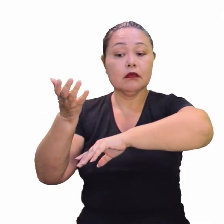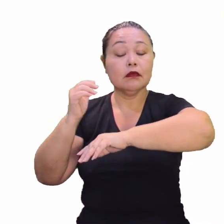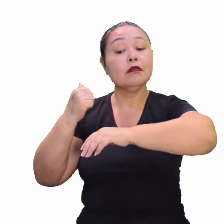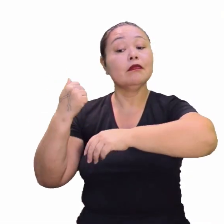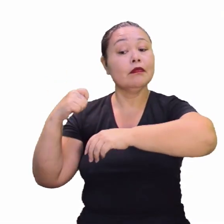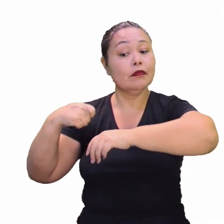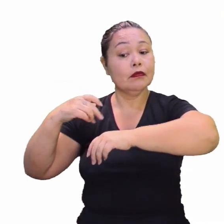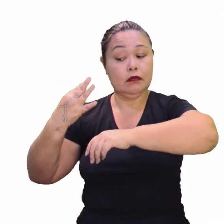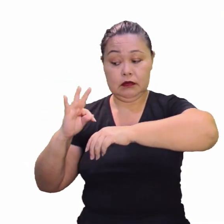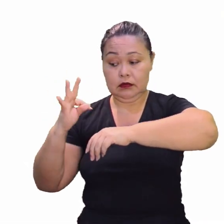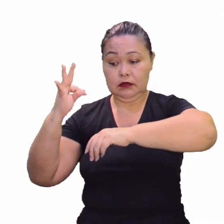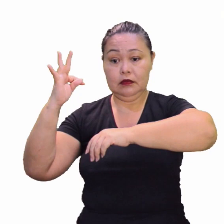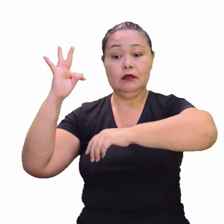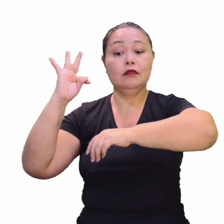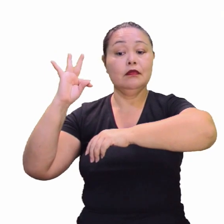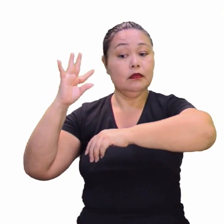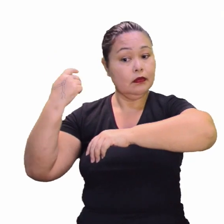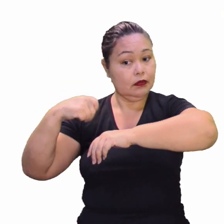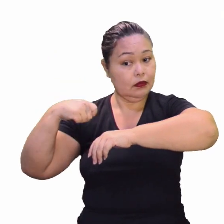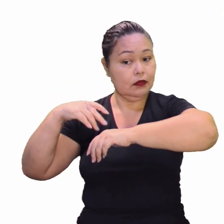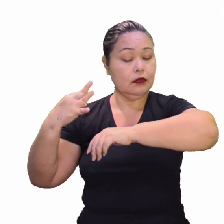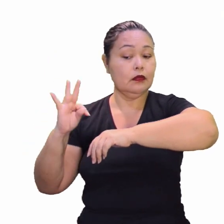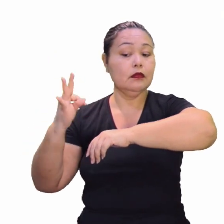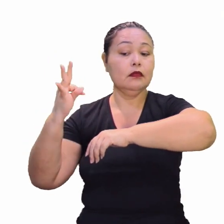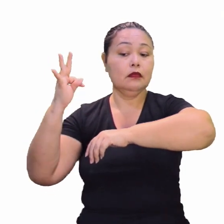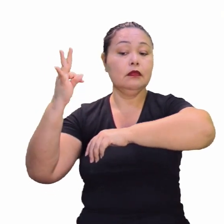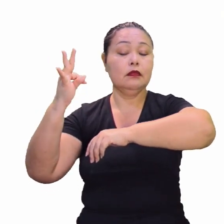muita tecnologia. Com certeza. Não é isso?